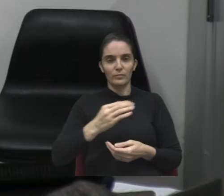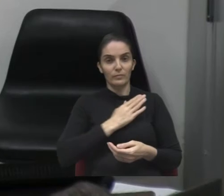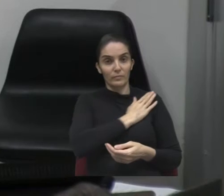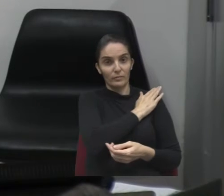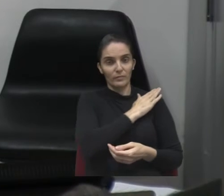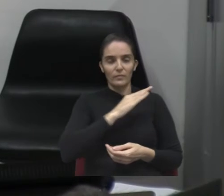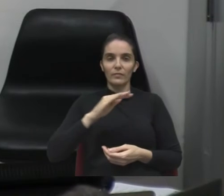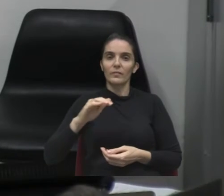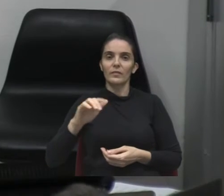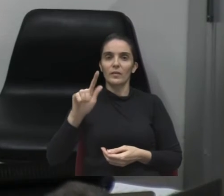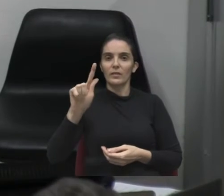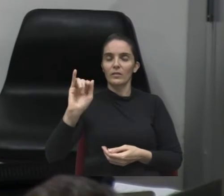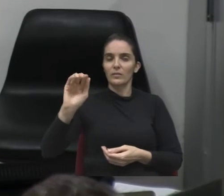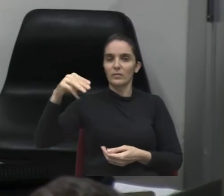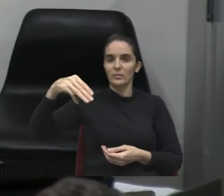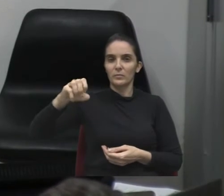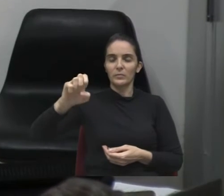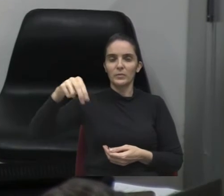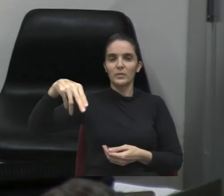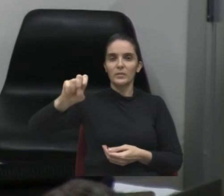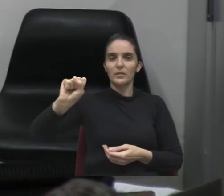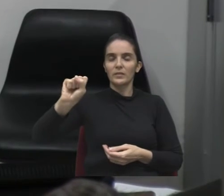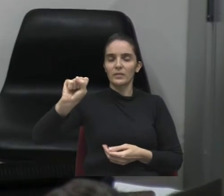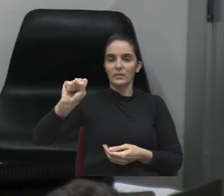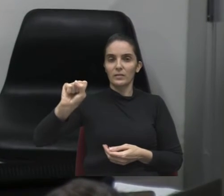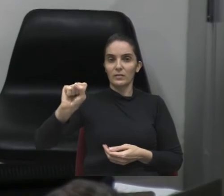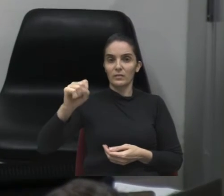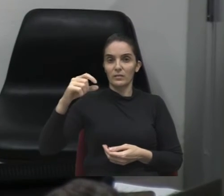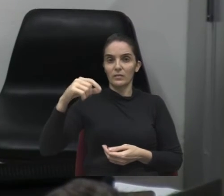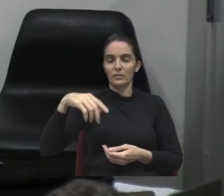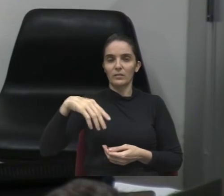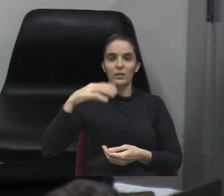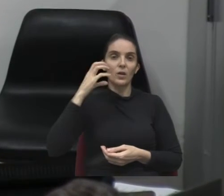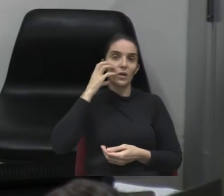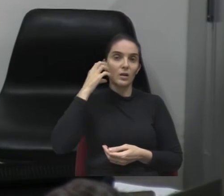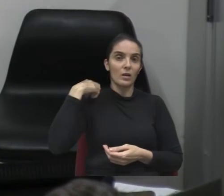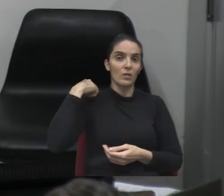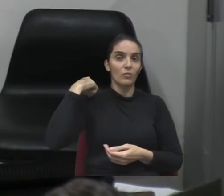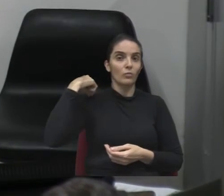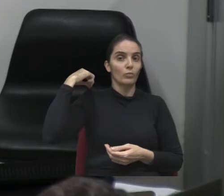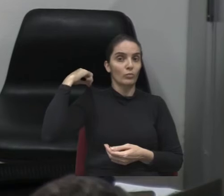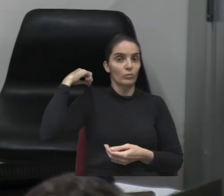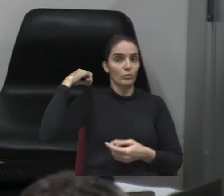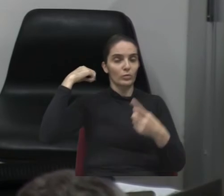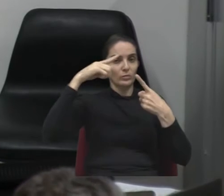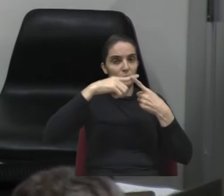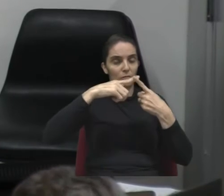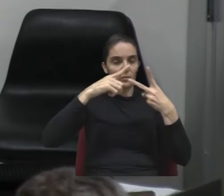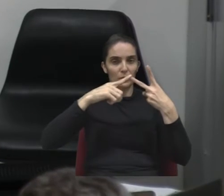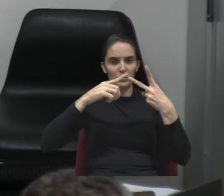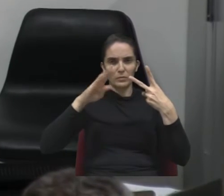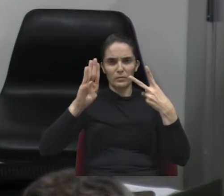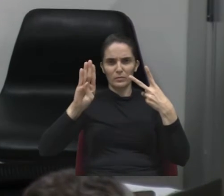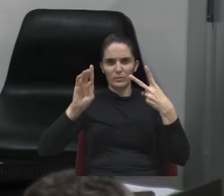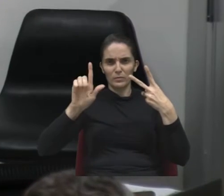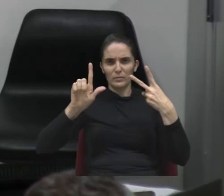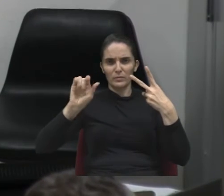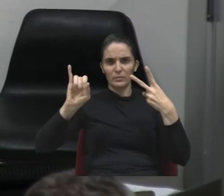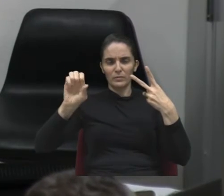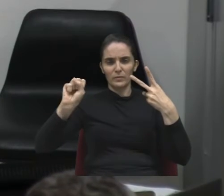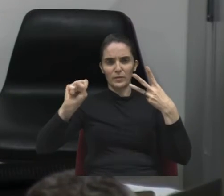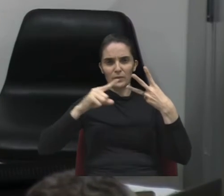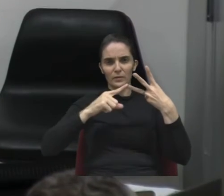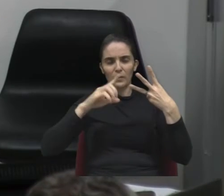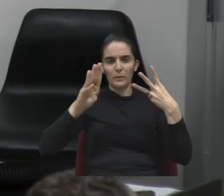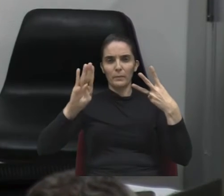eu servi. Era o senhor, era o Brits, era o Pianca, eu não lembro do nome do